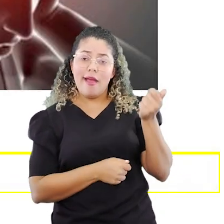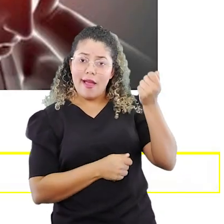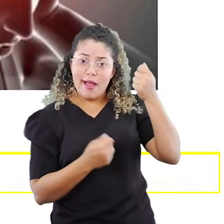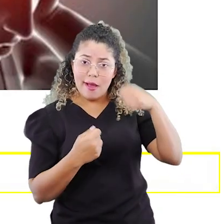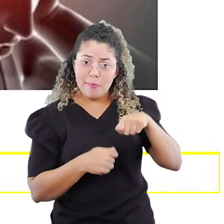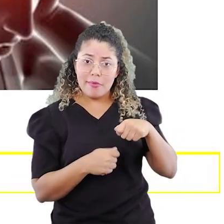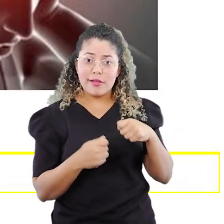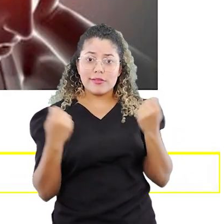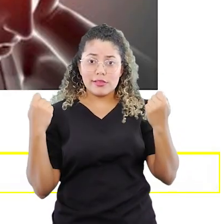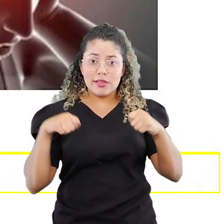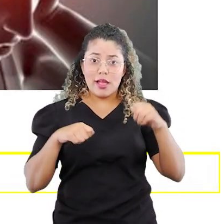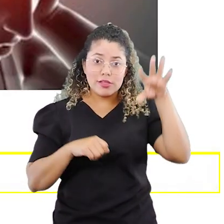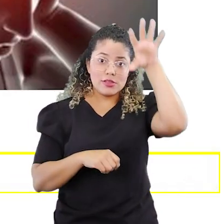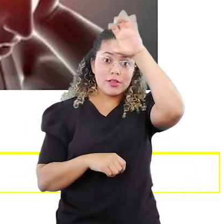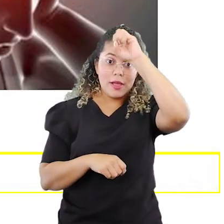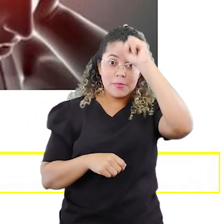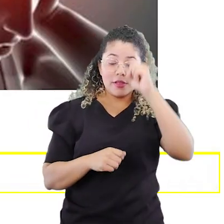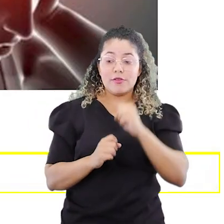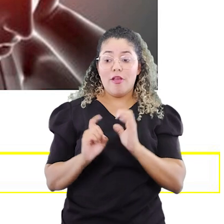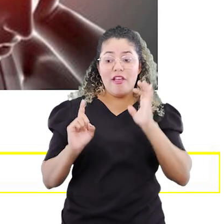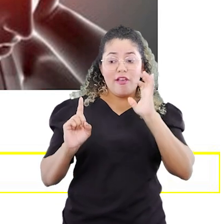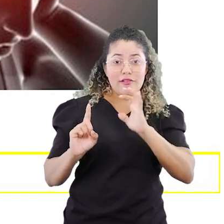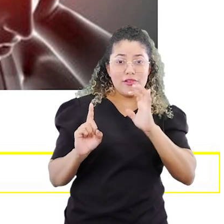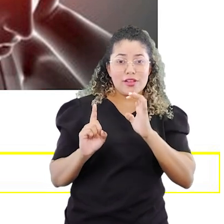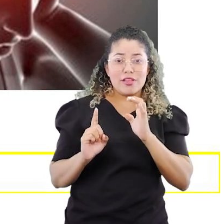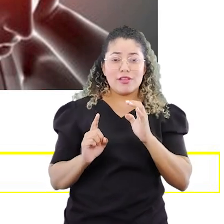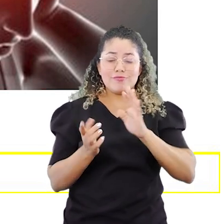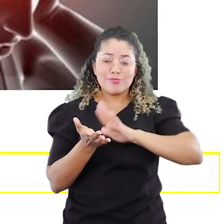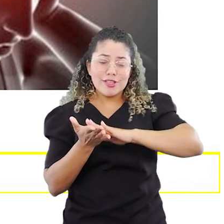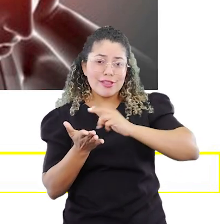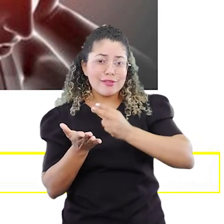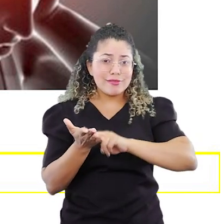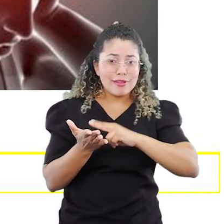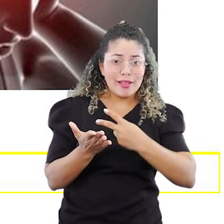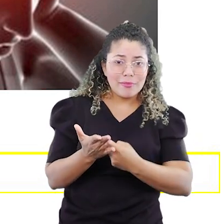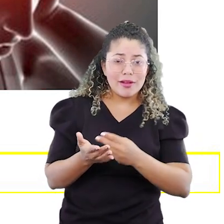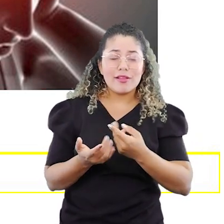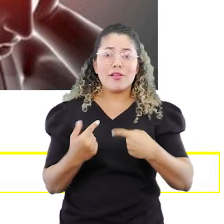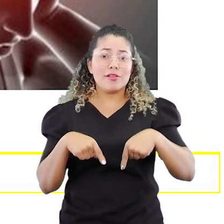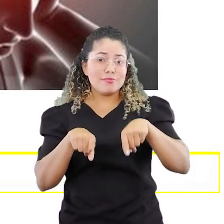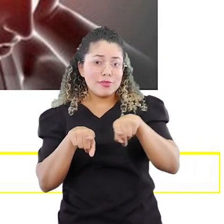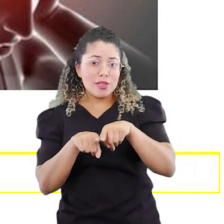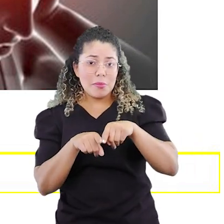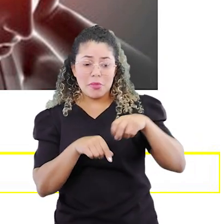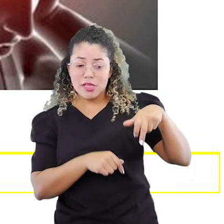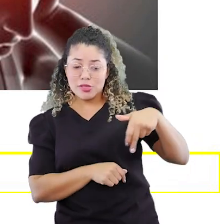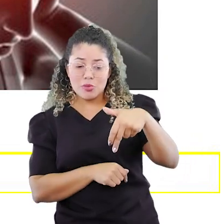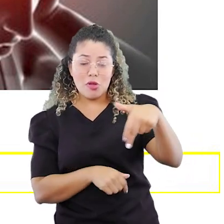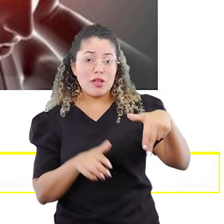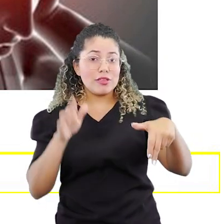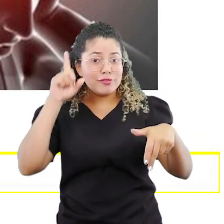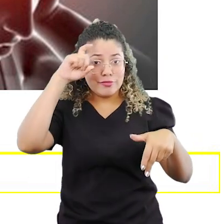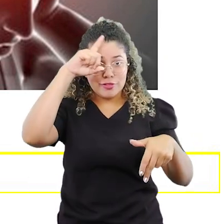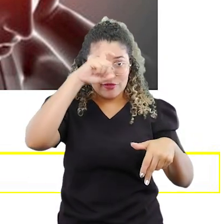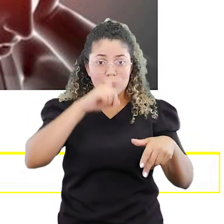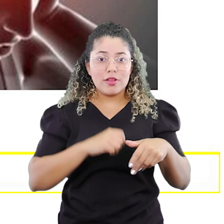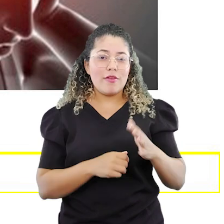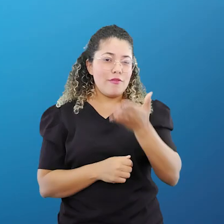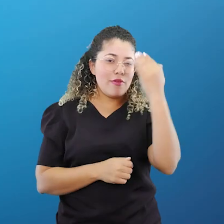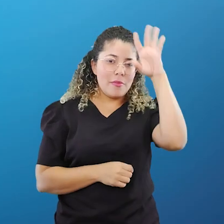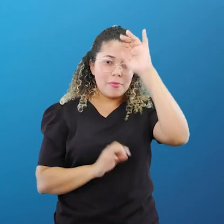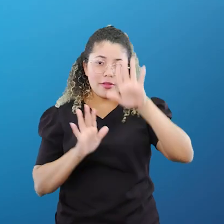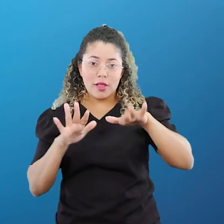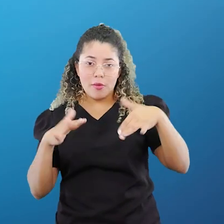cognitivas, capacidade de aprendizagem, capacidade de interpretação, capacidade de locomoção. Vamos